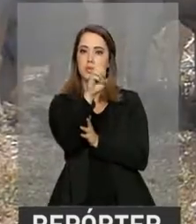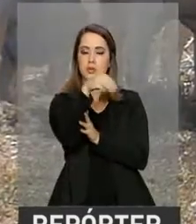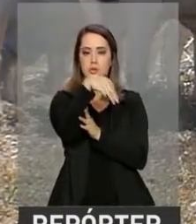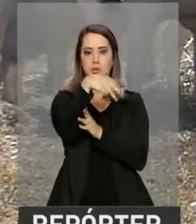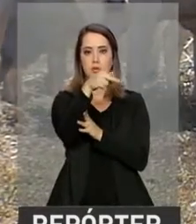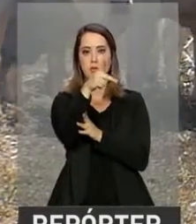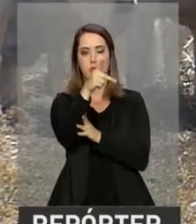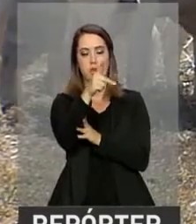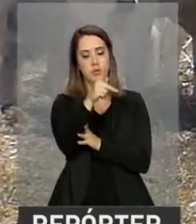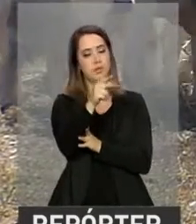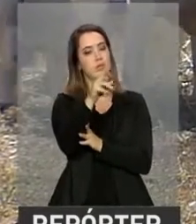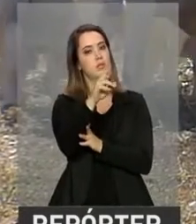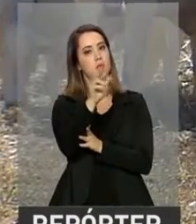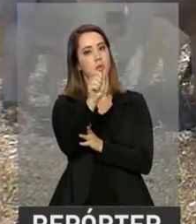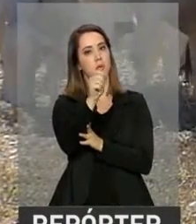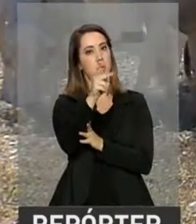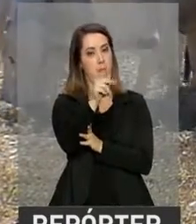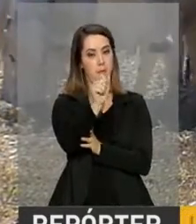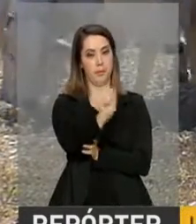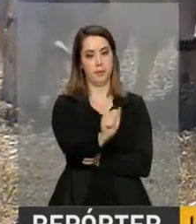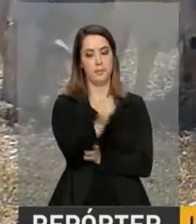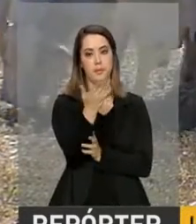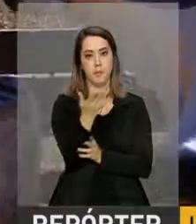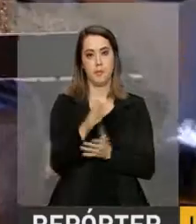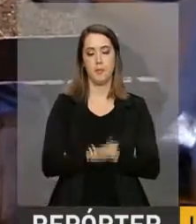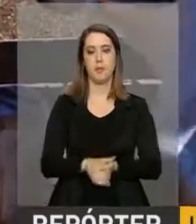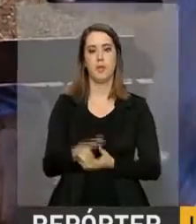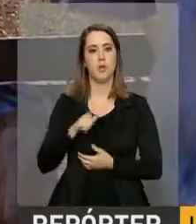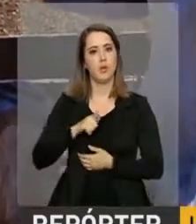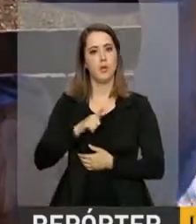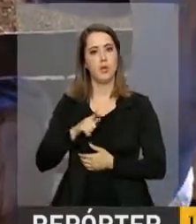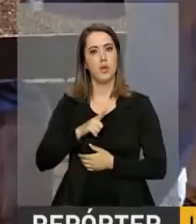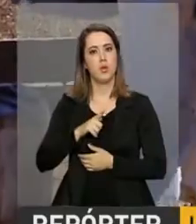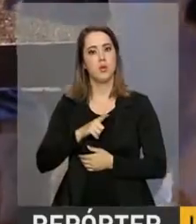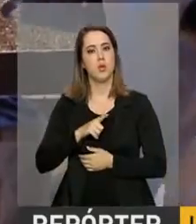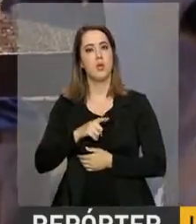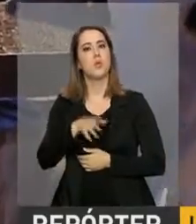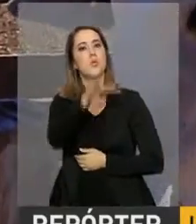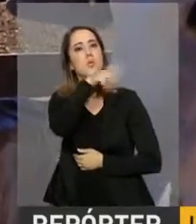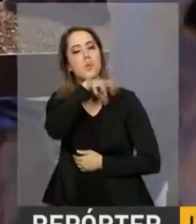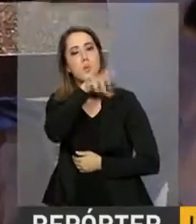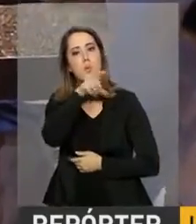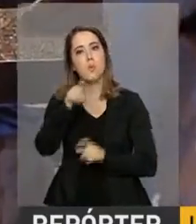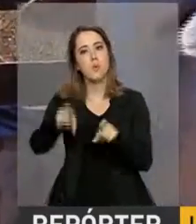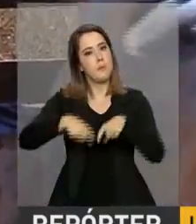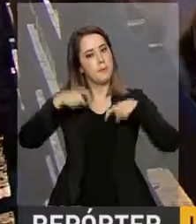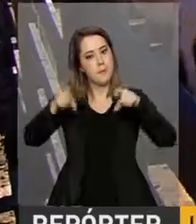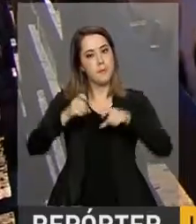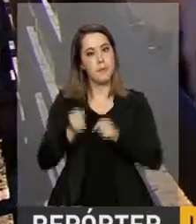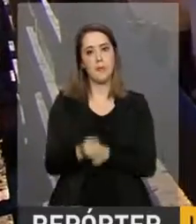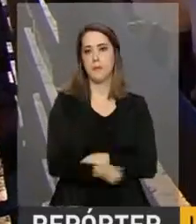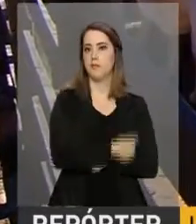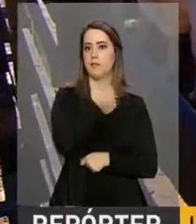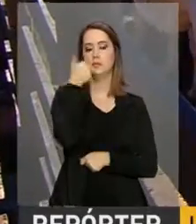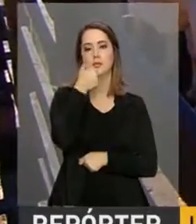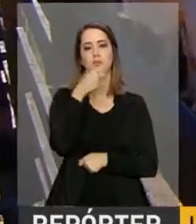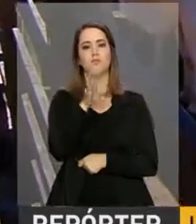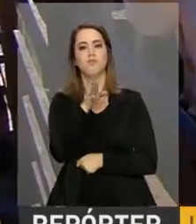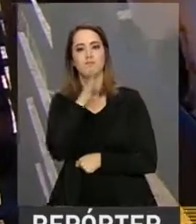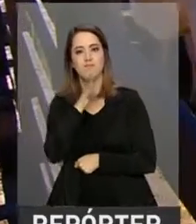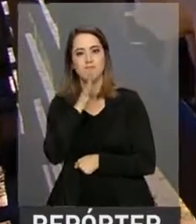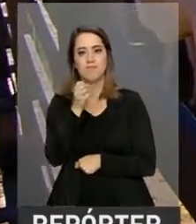o rebanho mais resistente a doenças e que garanta uma carne com mais qualidade e pra conhecer bem o animal